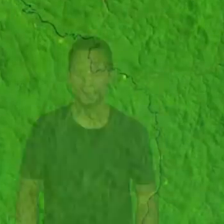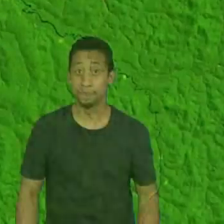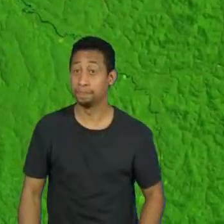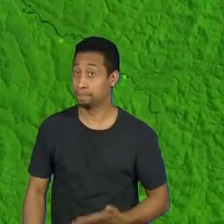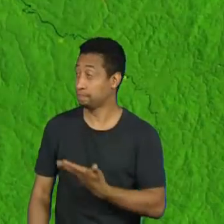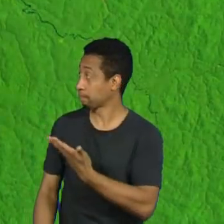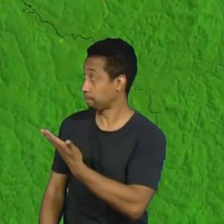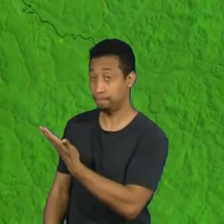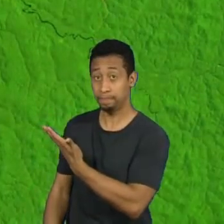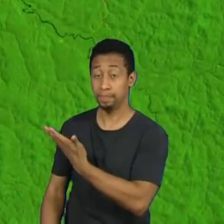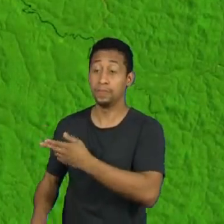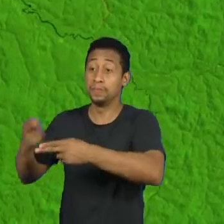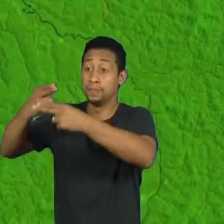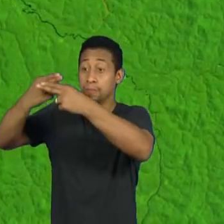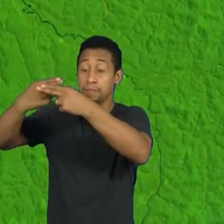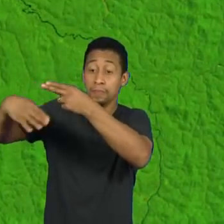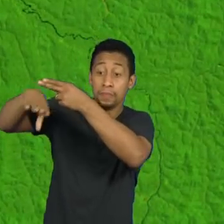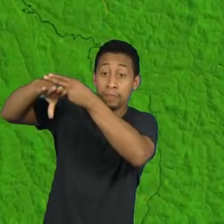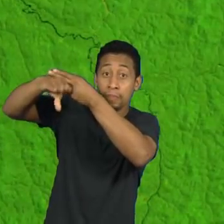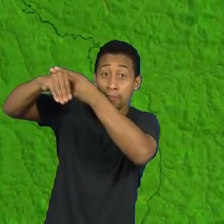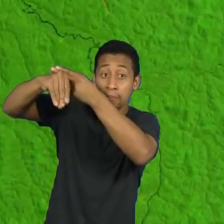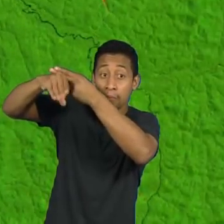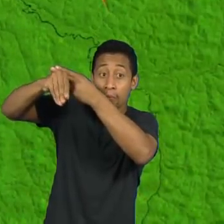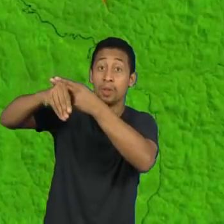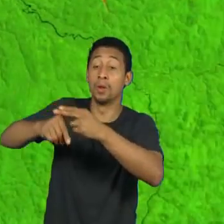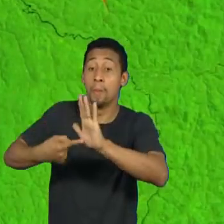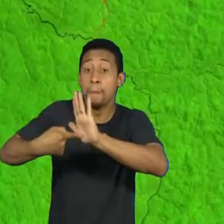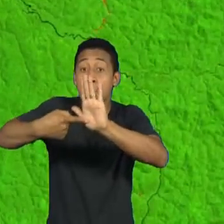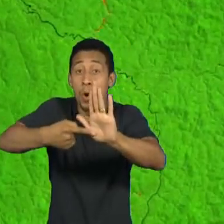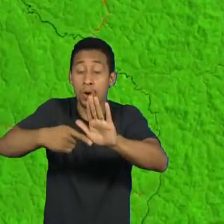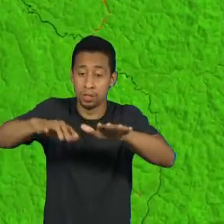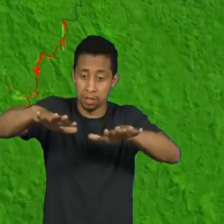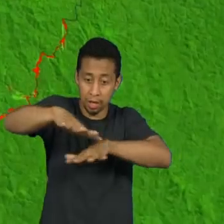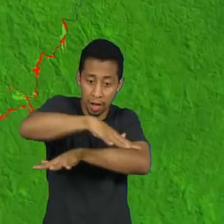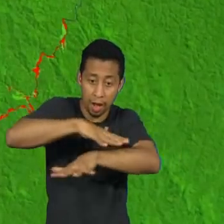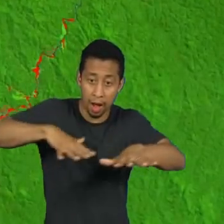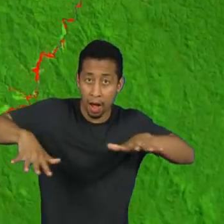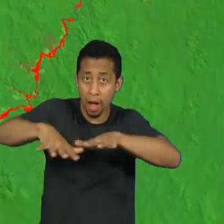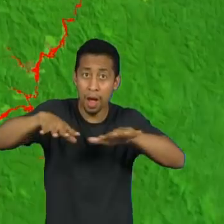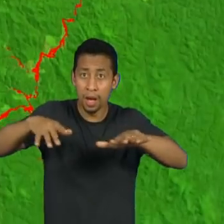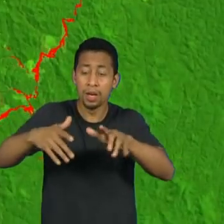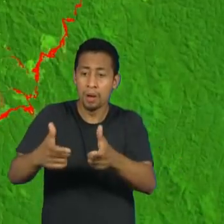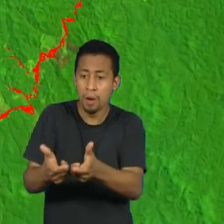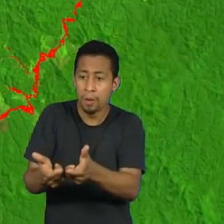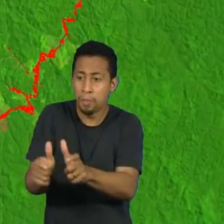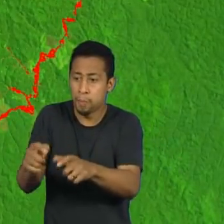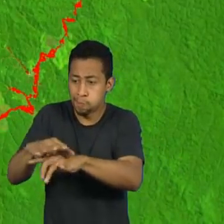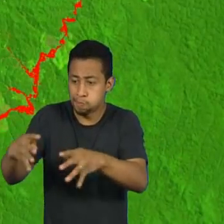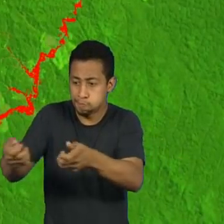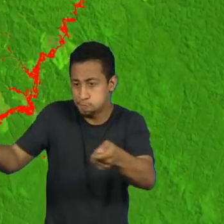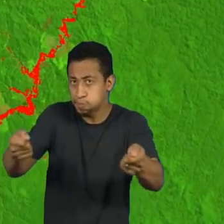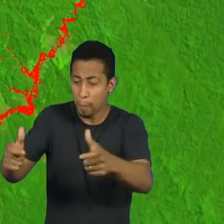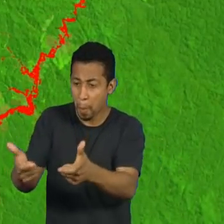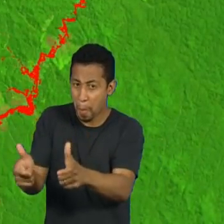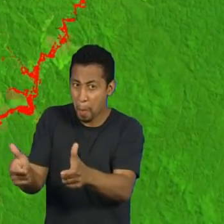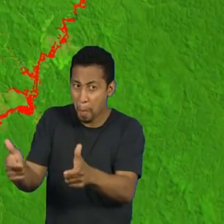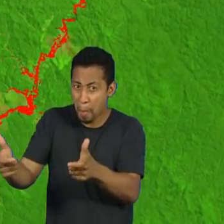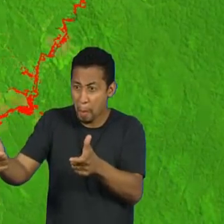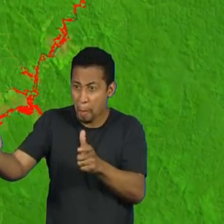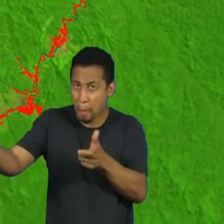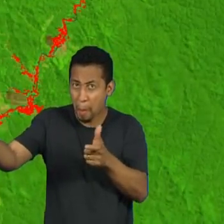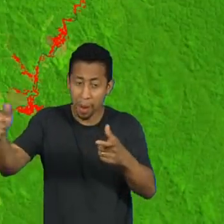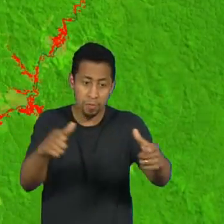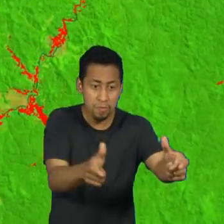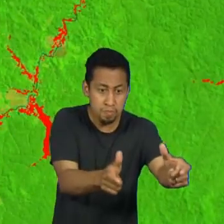Este é só um recorte do estudo feito pela equipe do MAP Biomas, que avaliou o cenário da mineração em